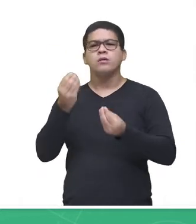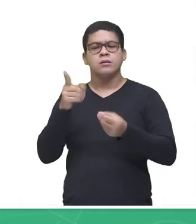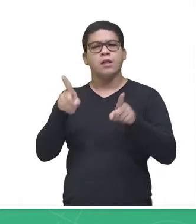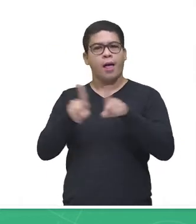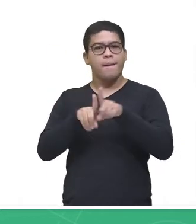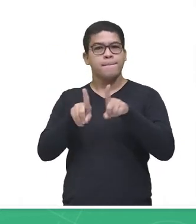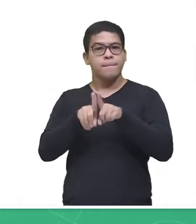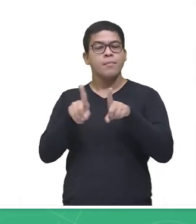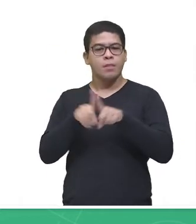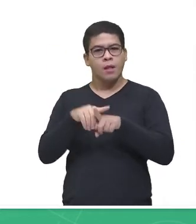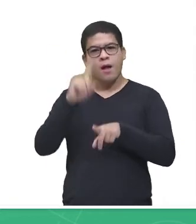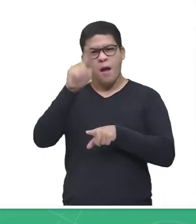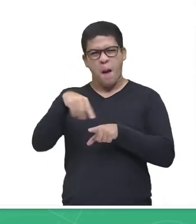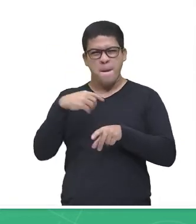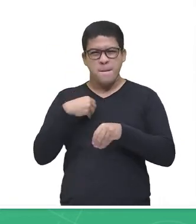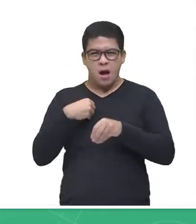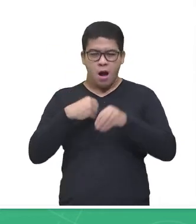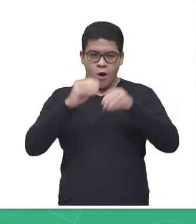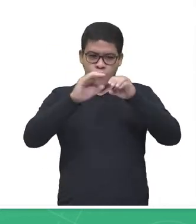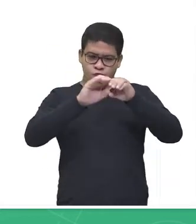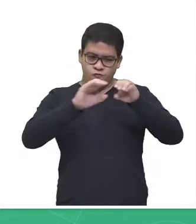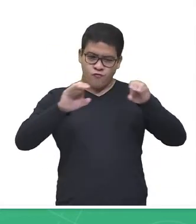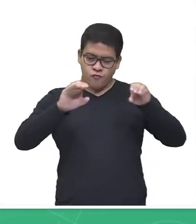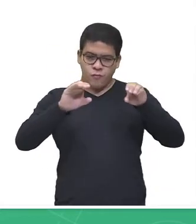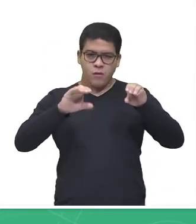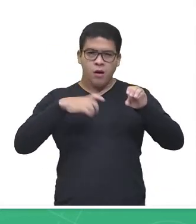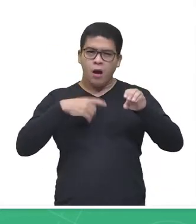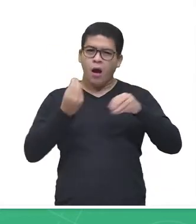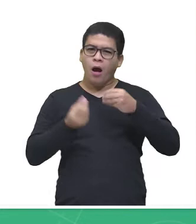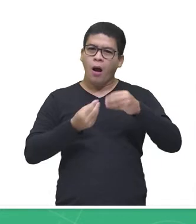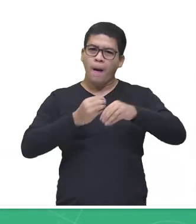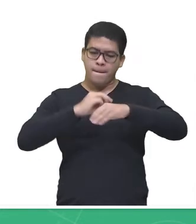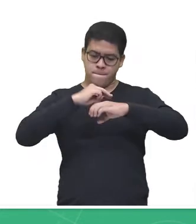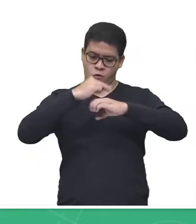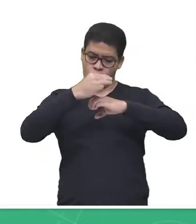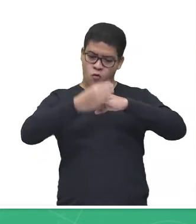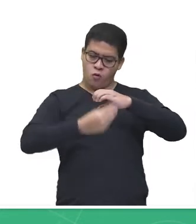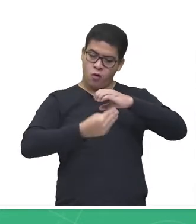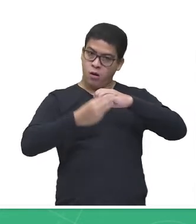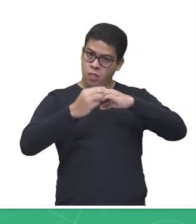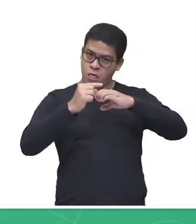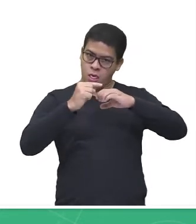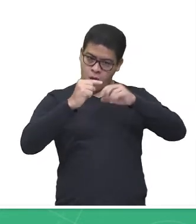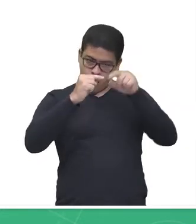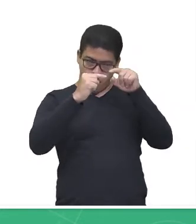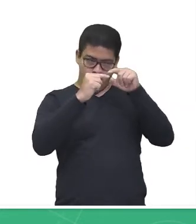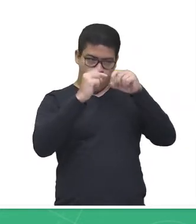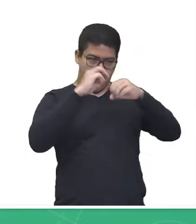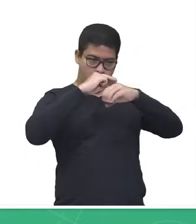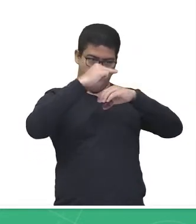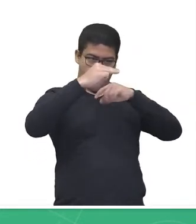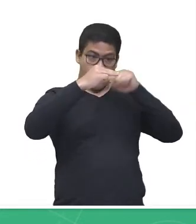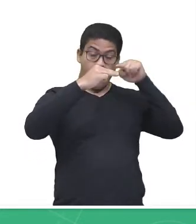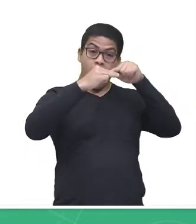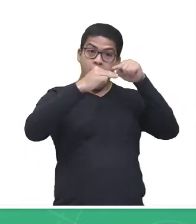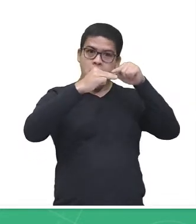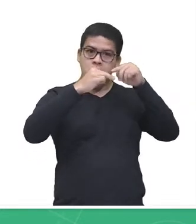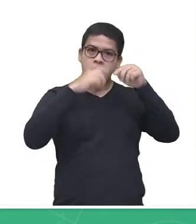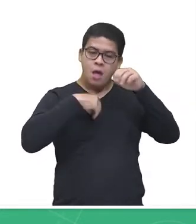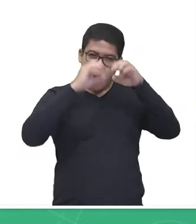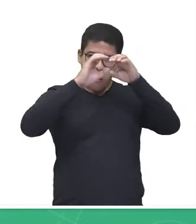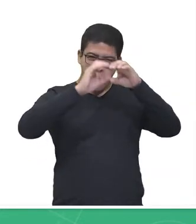são membranosas, tá? Então, elas são derivadas da membrana plasmática. E aí a gente tem aqui, olha só,